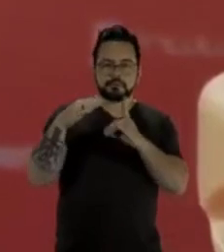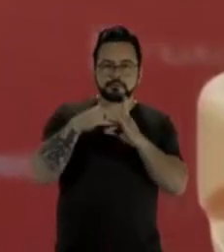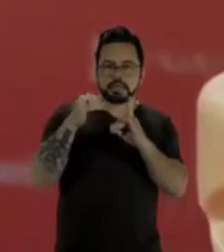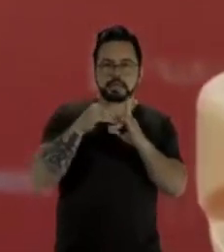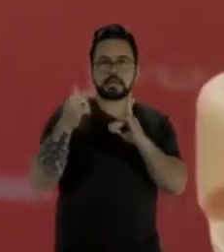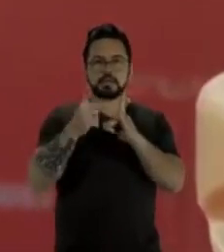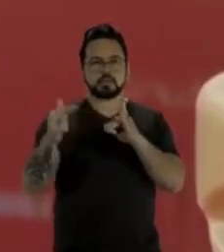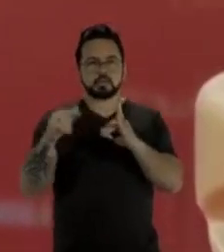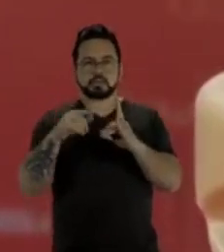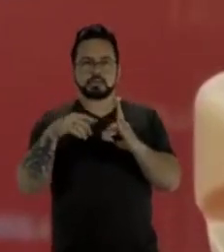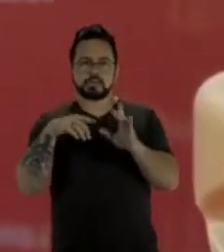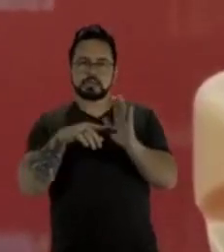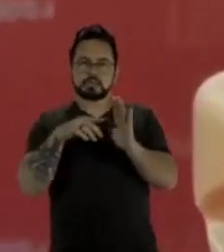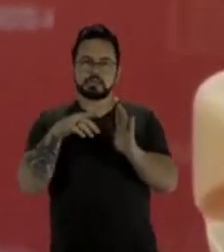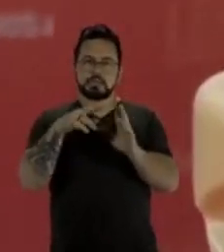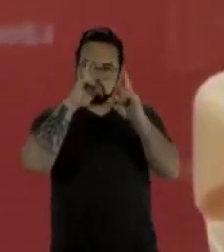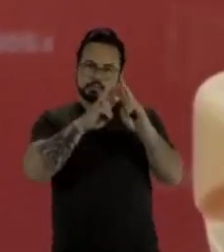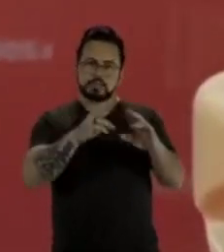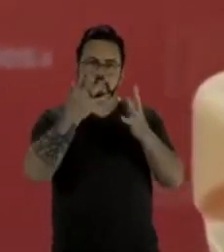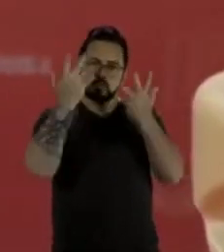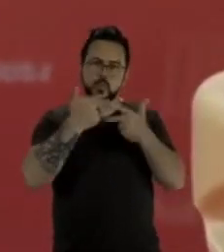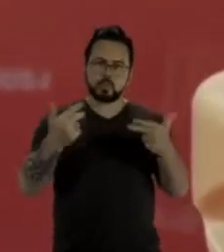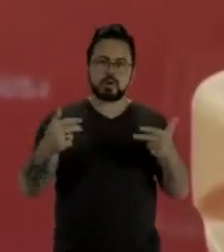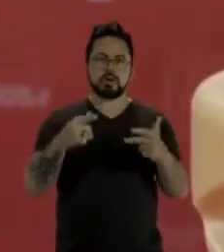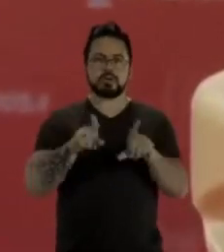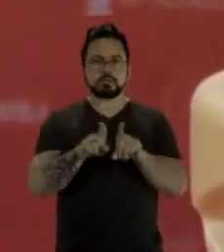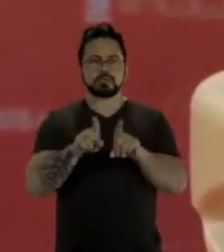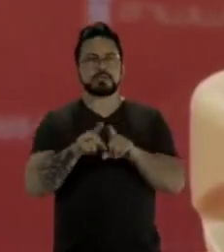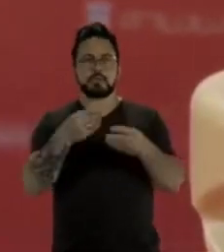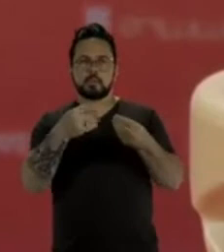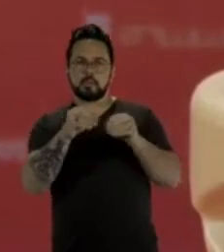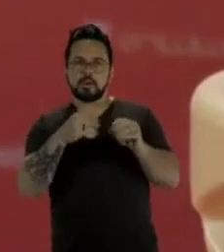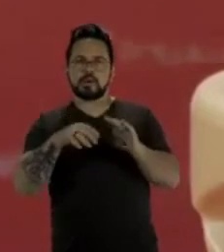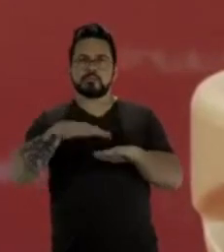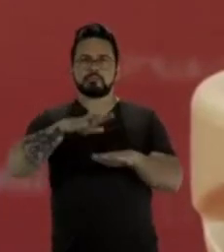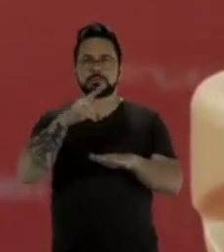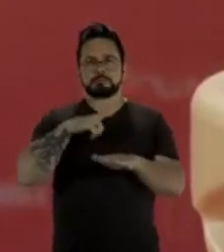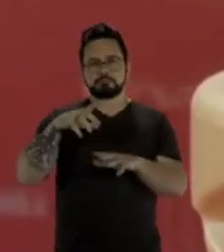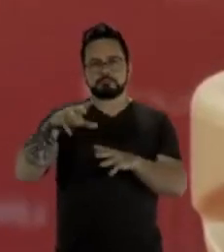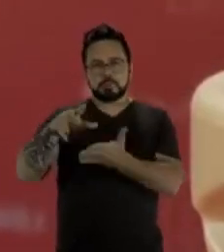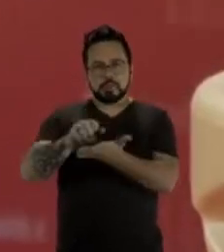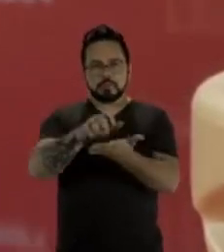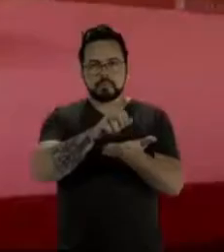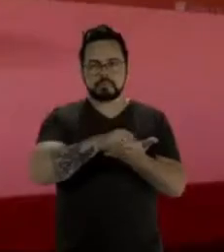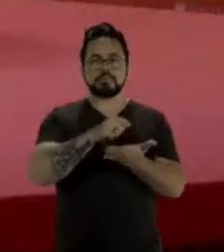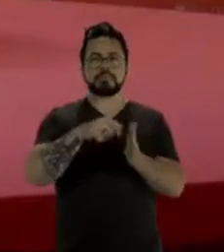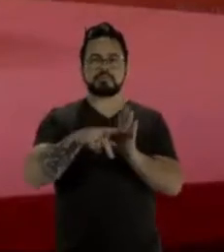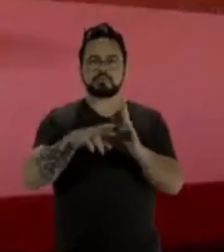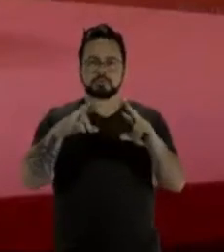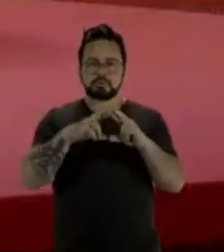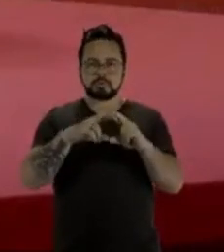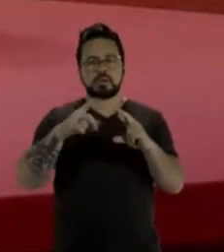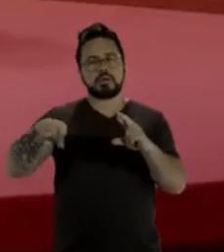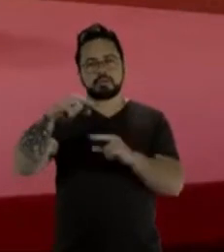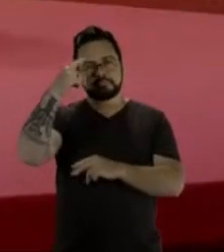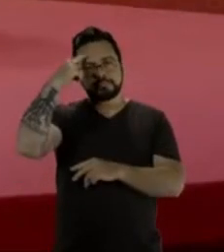animais e que eu consiga descartar a embalagem de uma maneira mais fácil, né? Que tenha uma coleta, enfim. Então, assim, a gente pode pensar mais nisso. As